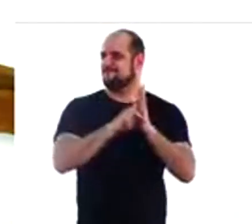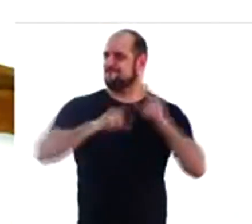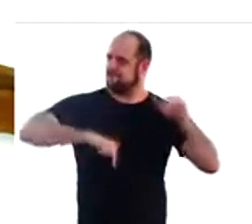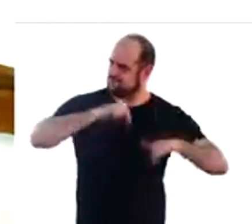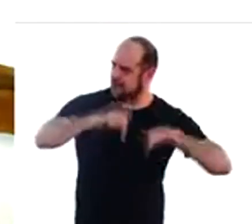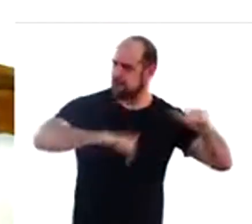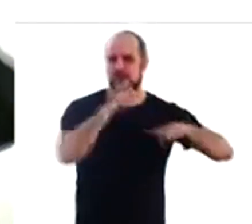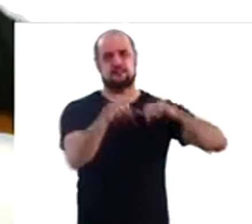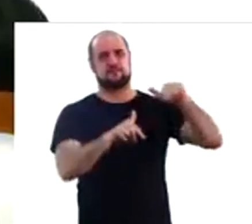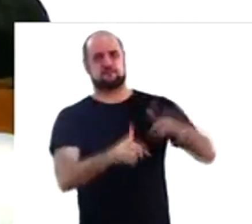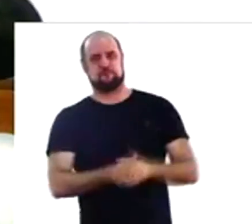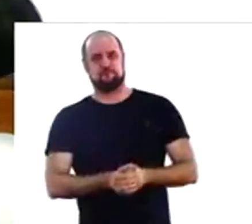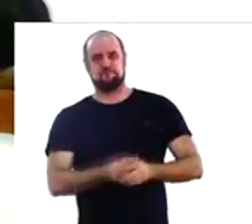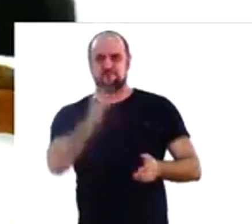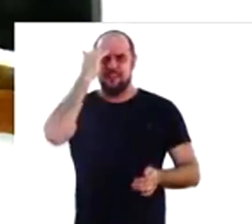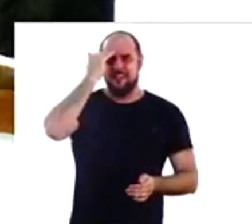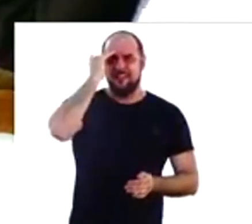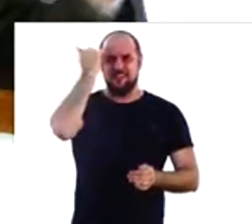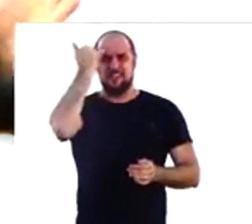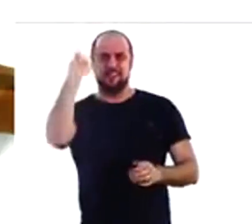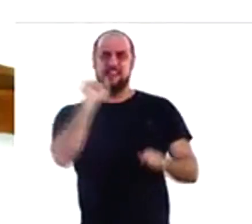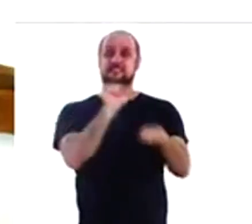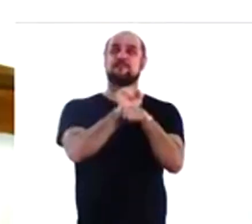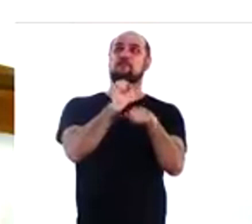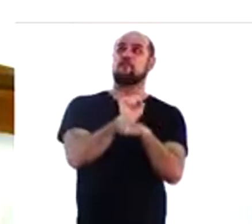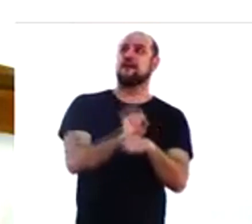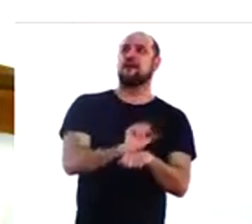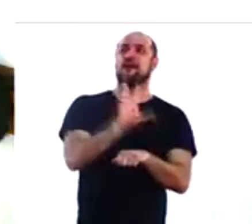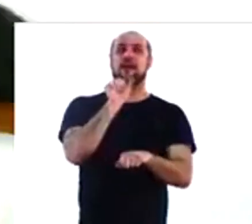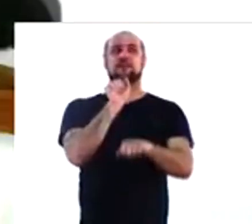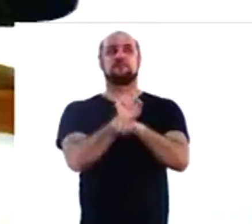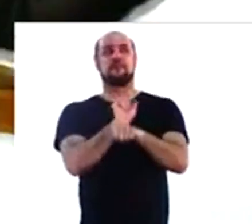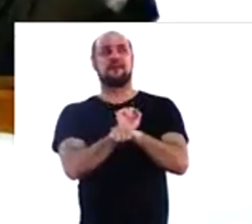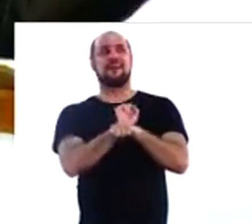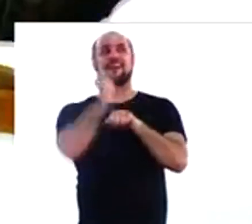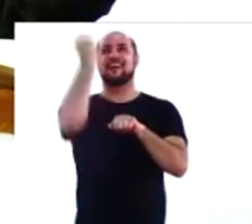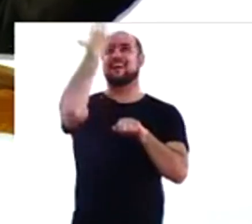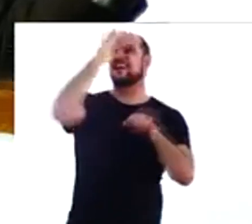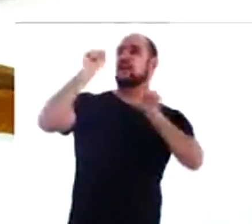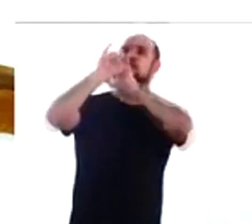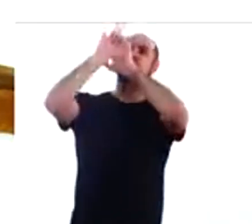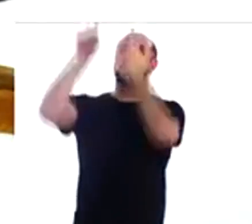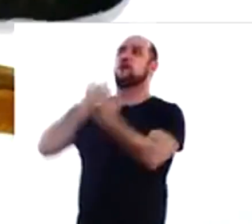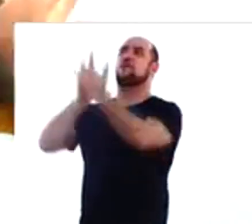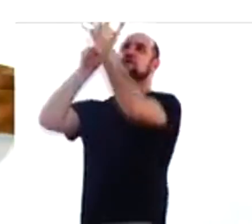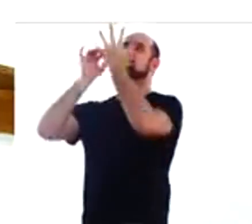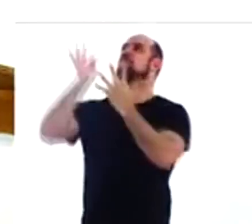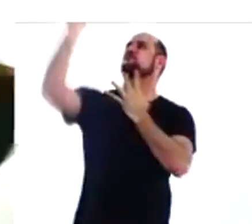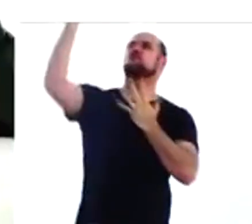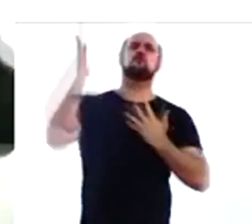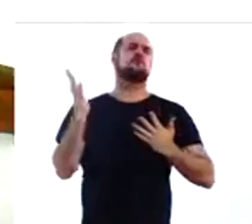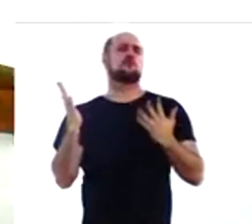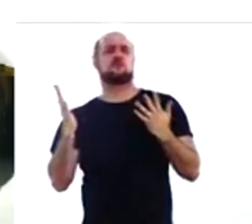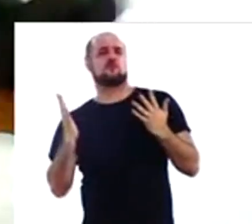para nós mesmos. Então o aguardar essa manifestação da glória do grande Deus, que a